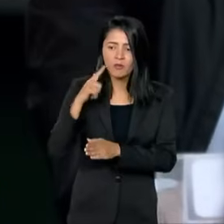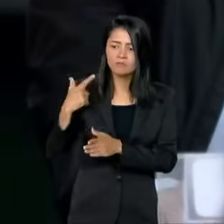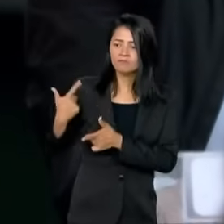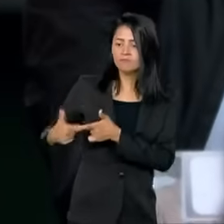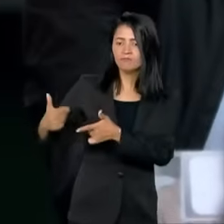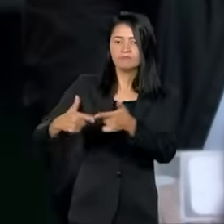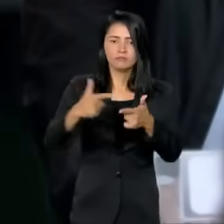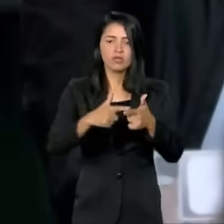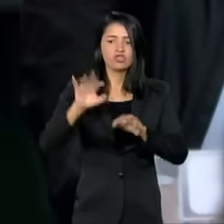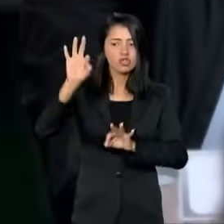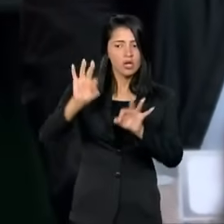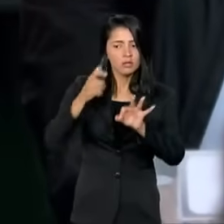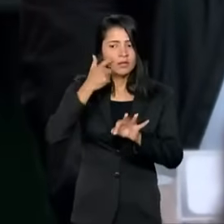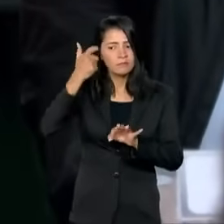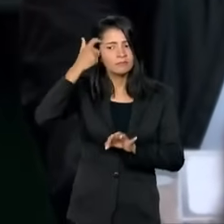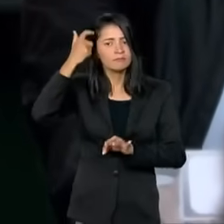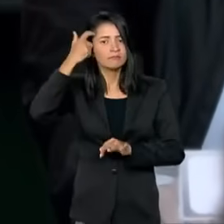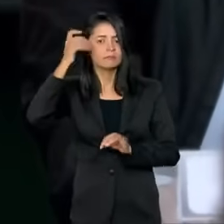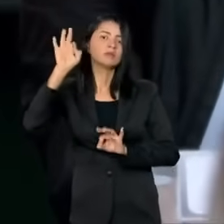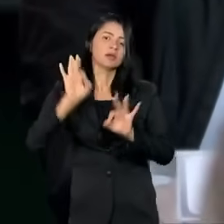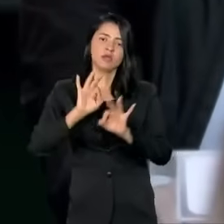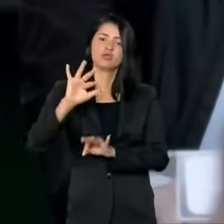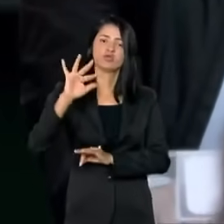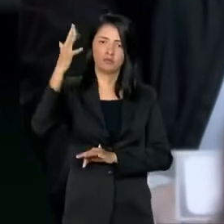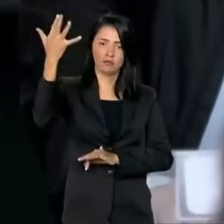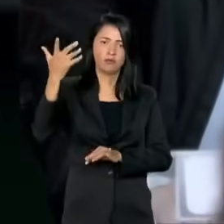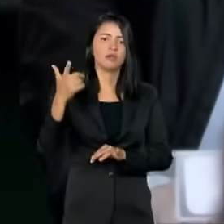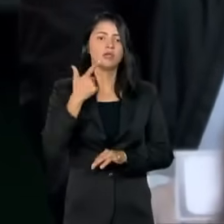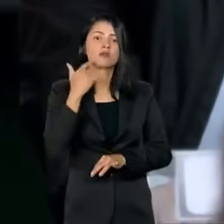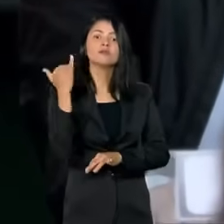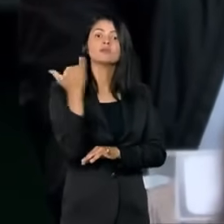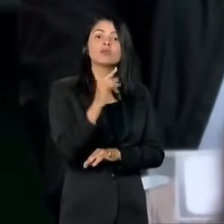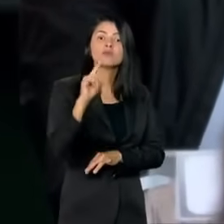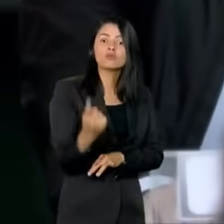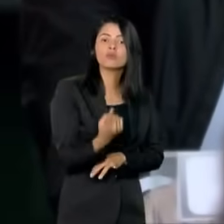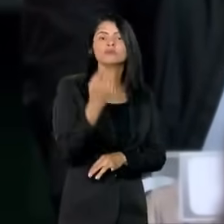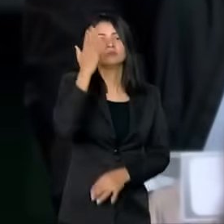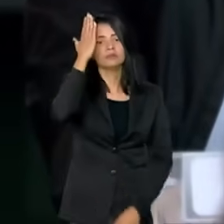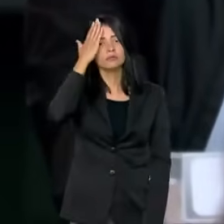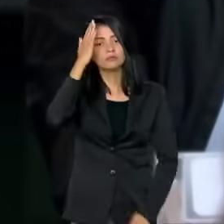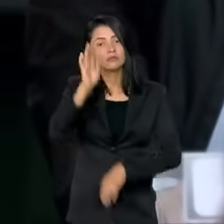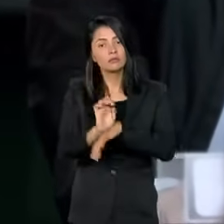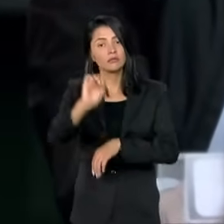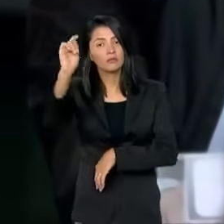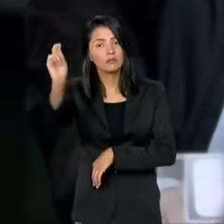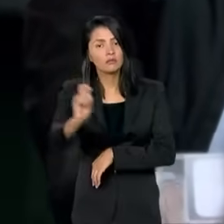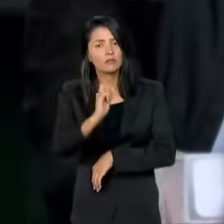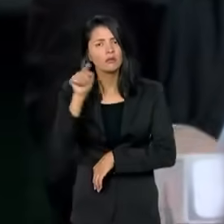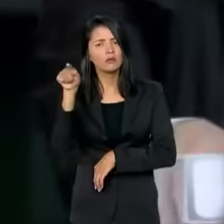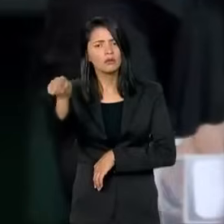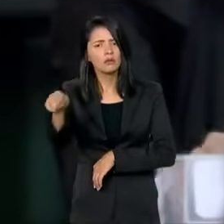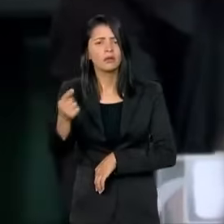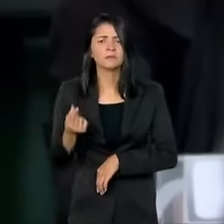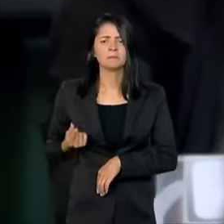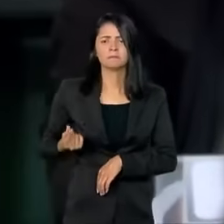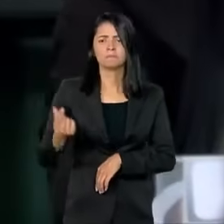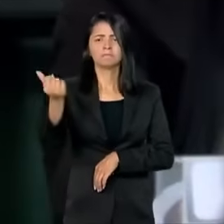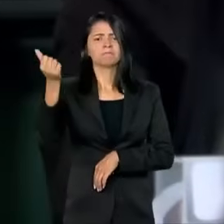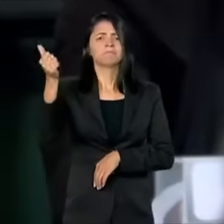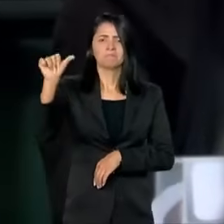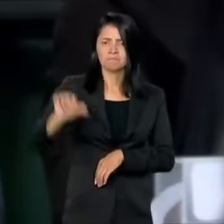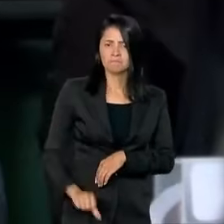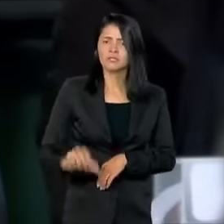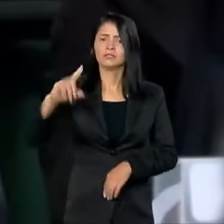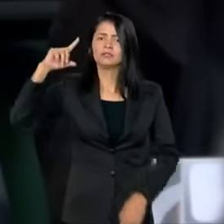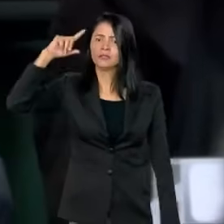problema. E eu queria te dizer uma coisa. Eu sei que o estado do Rio Grande do Sul tem uma situação financeira difícil.